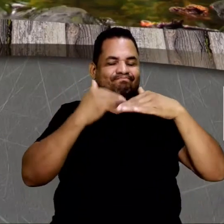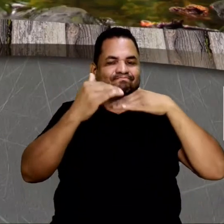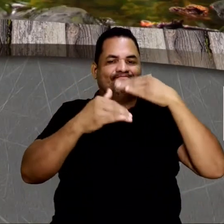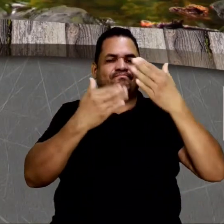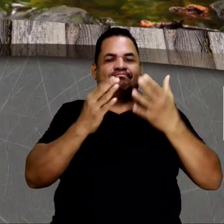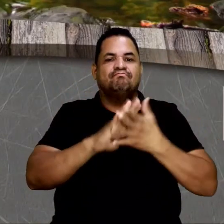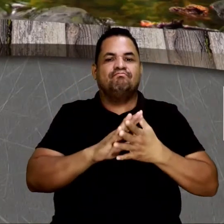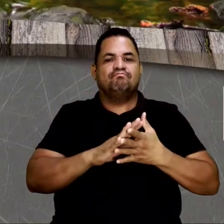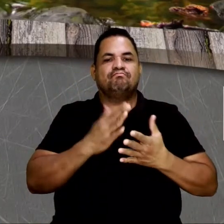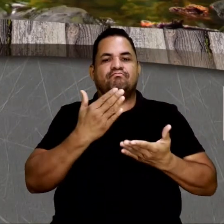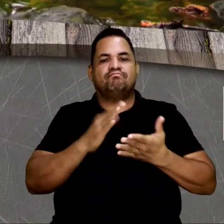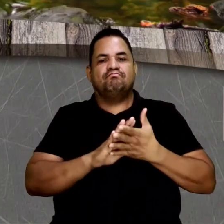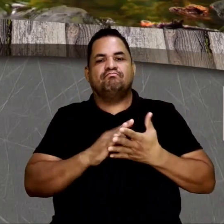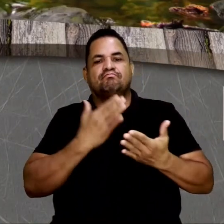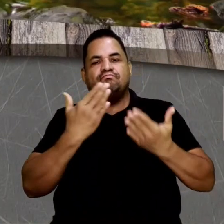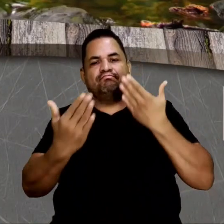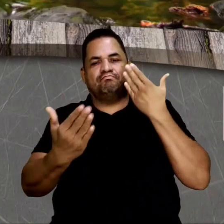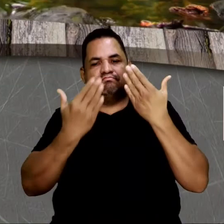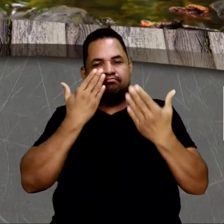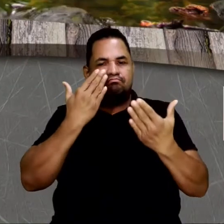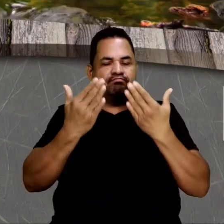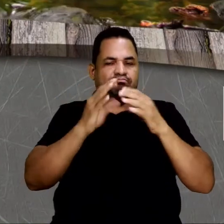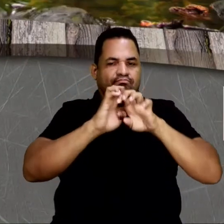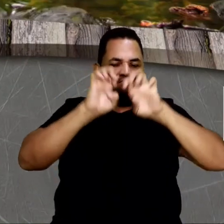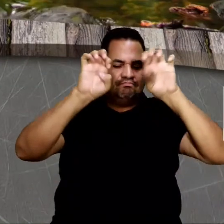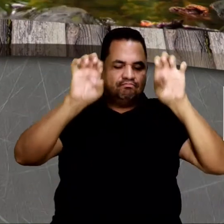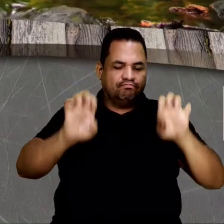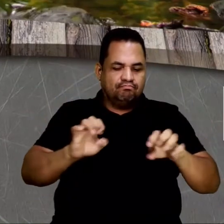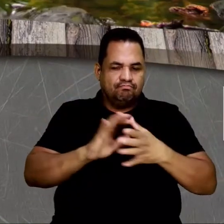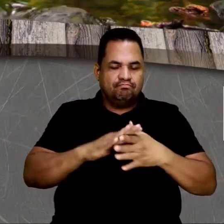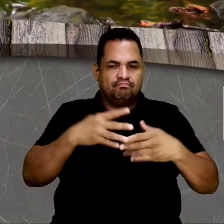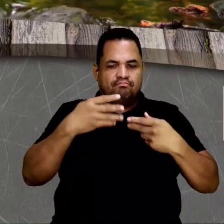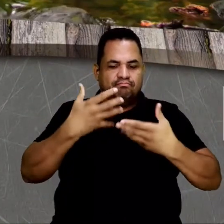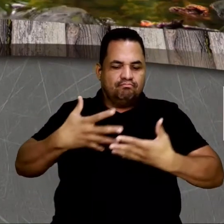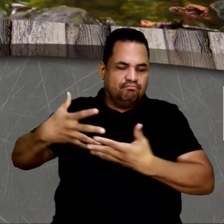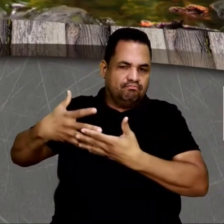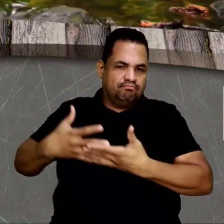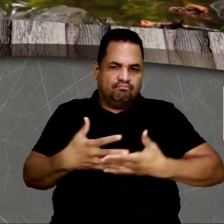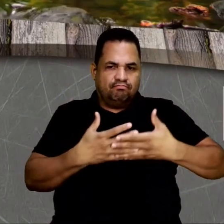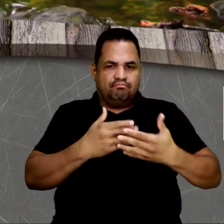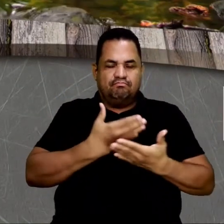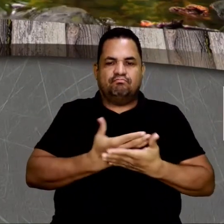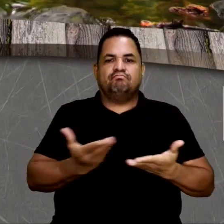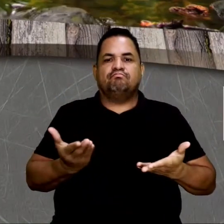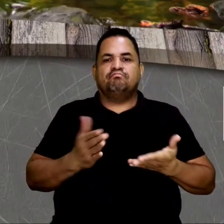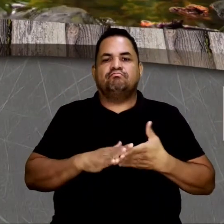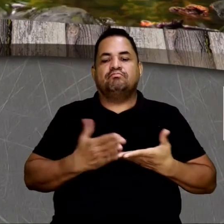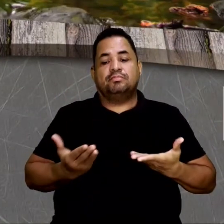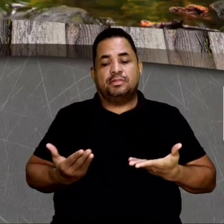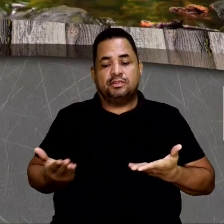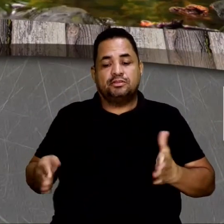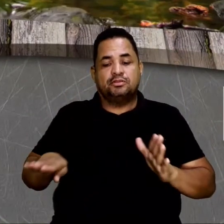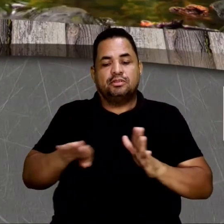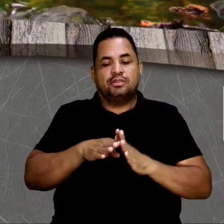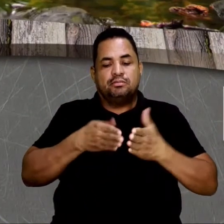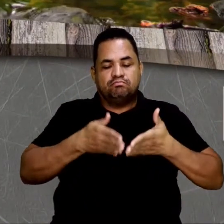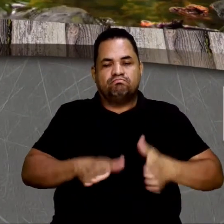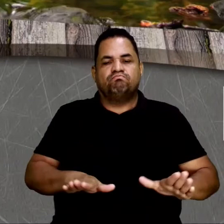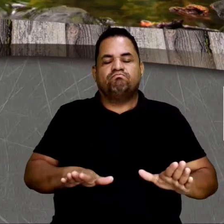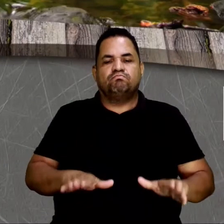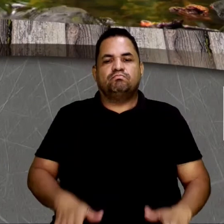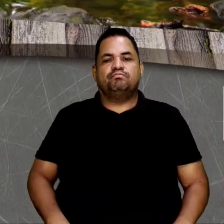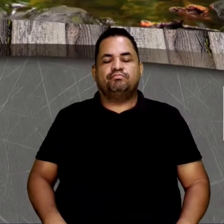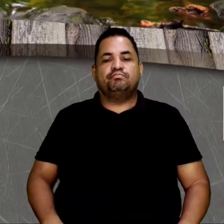na psicologia, né, na estrutura dessa criança que vai estar chegando a esse mundo. Então, por isso que é